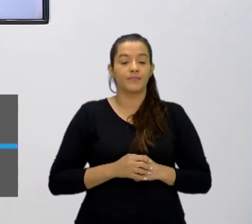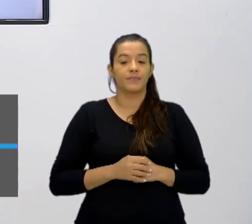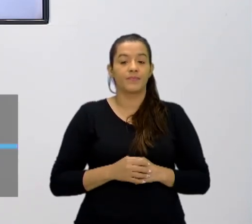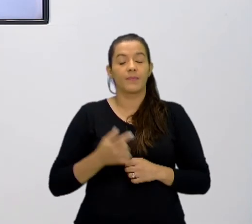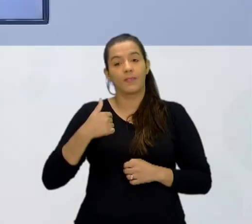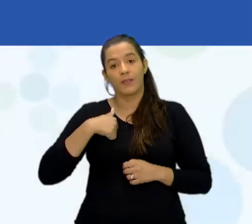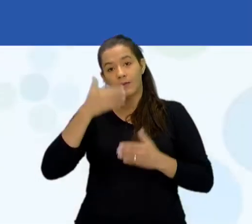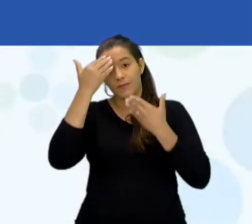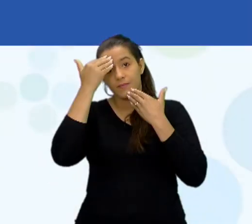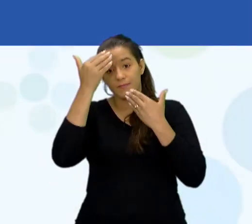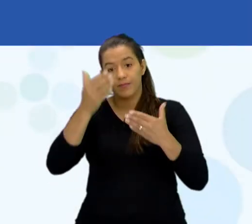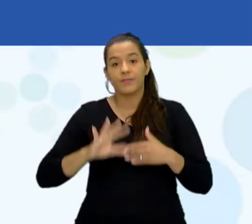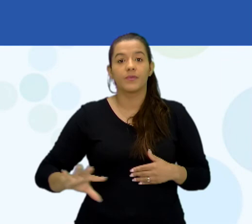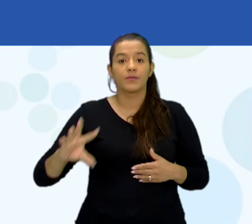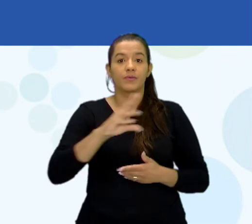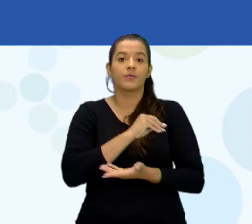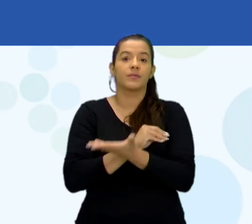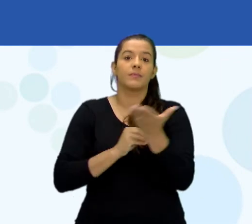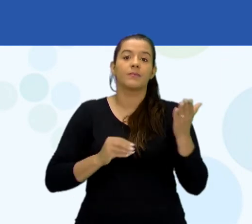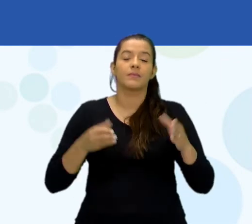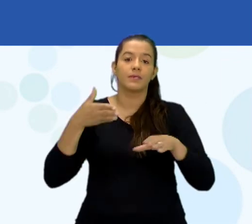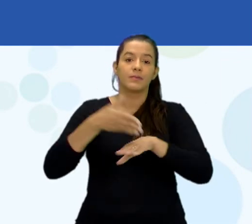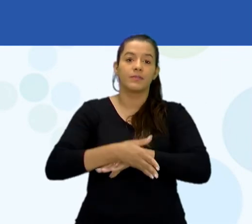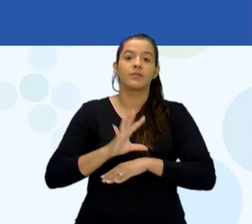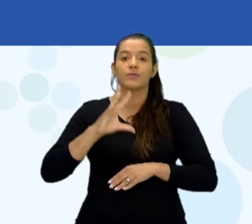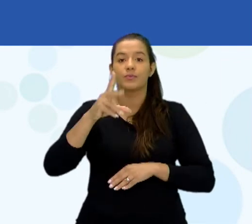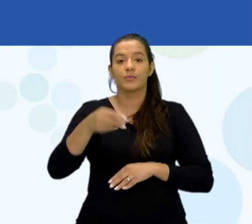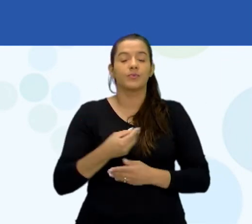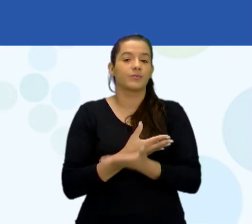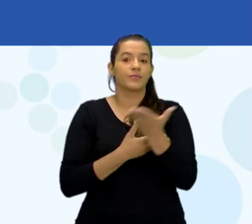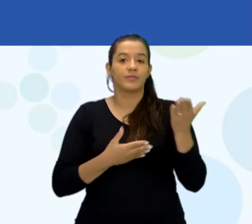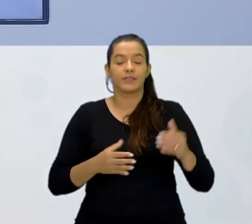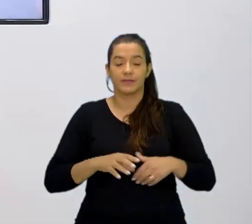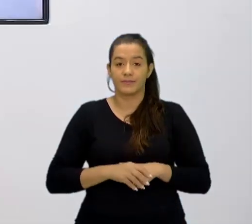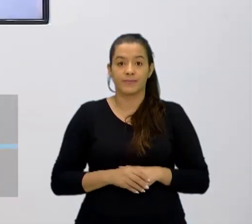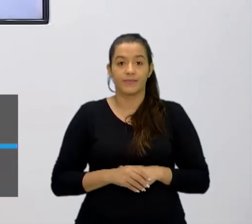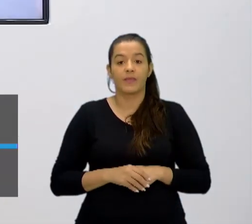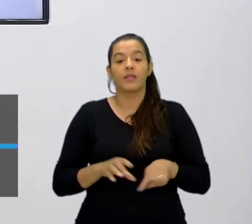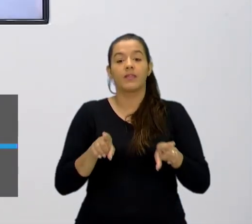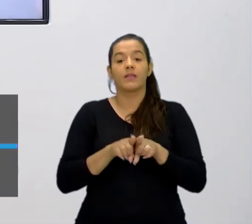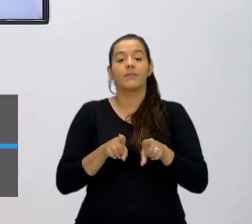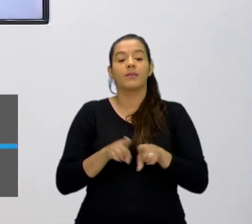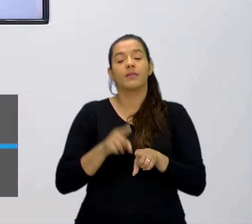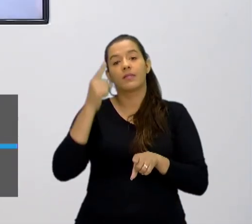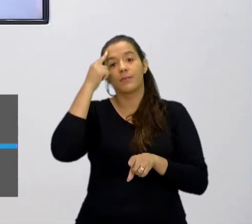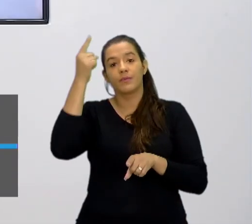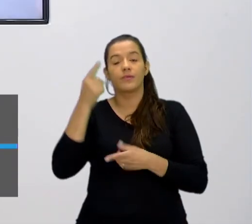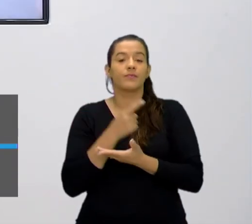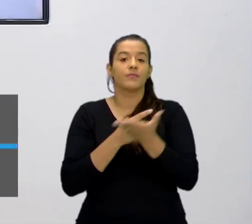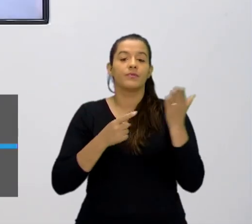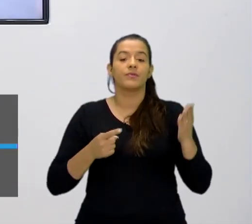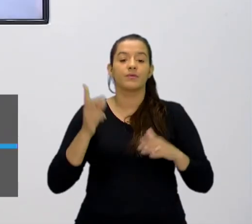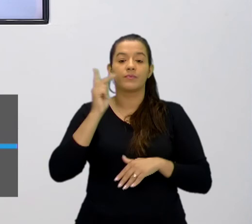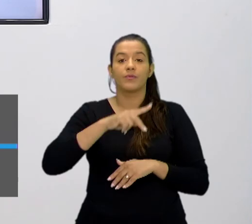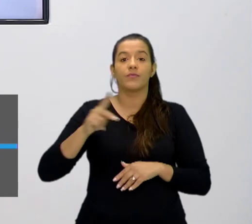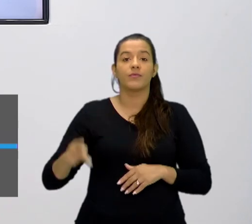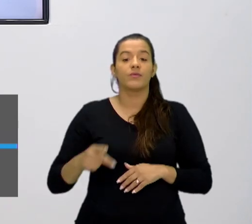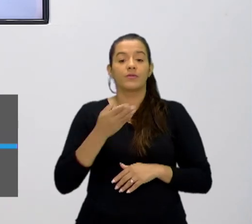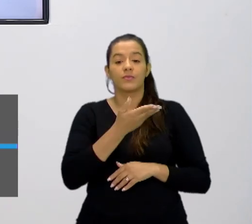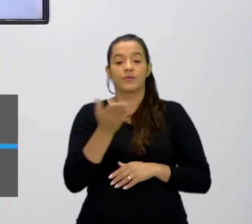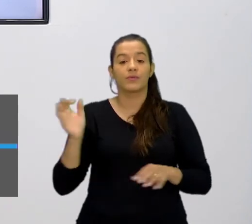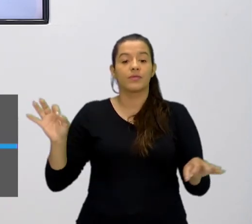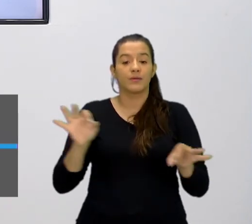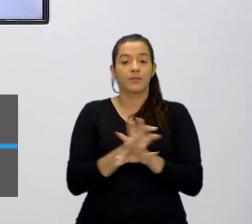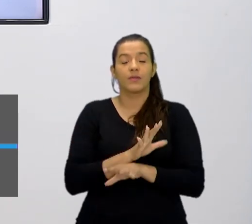Eu agradeço a participação de todos aí, tá ok? Lembrando aí os professores que quando encerra a aula,